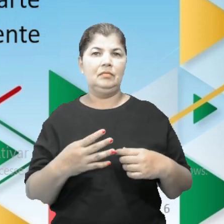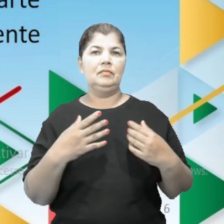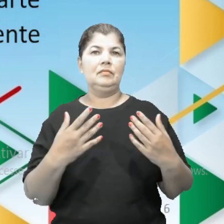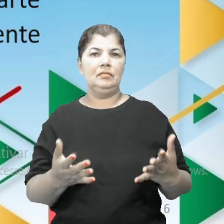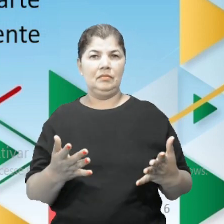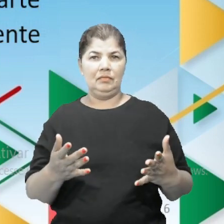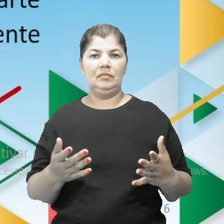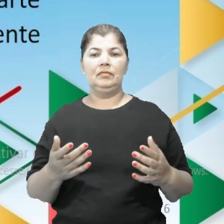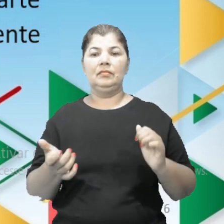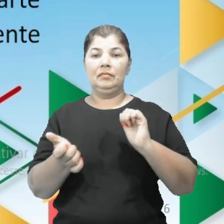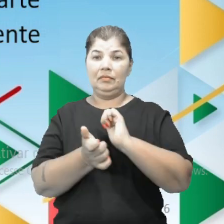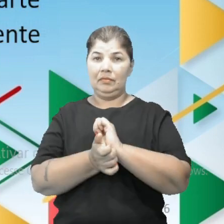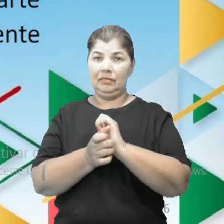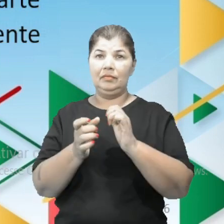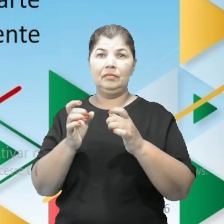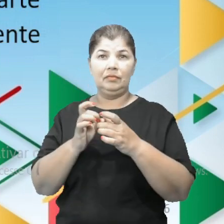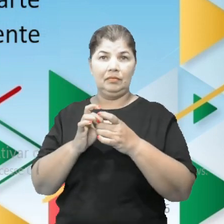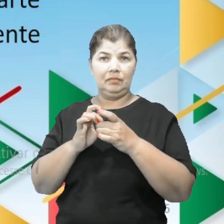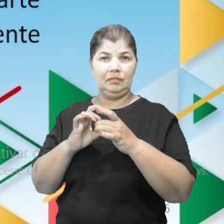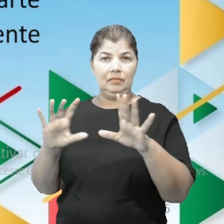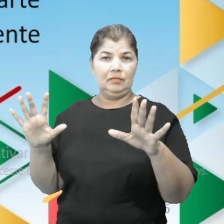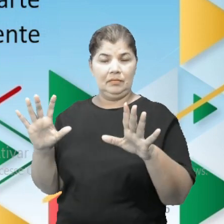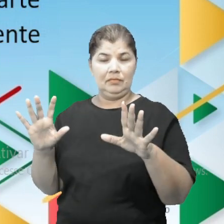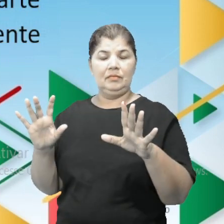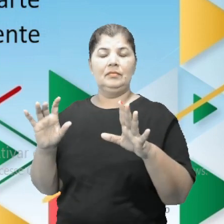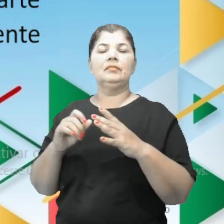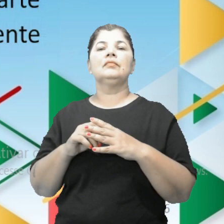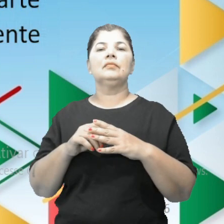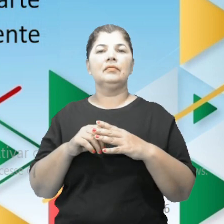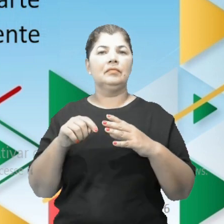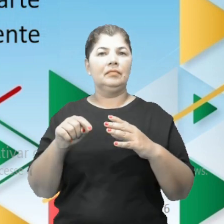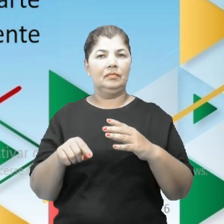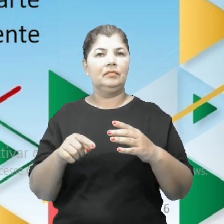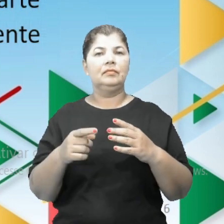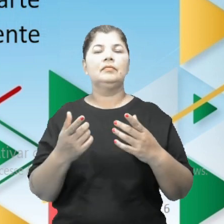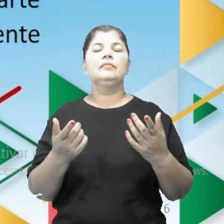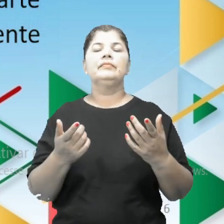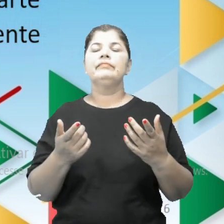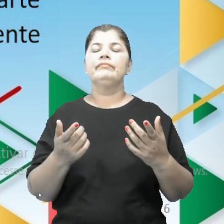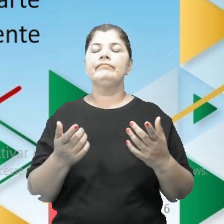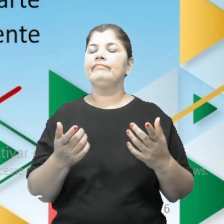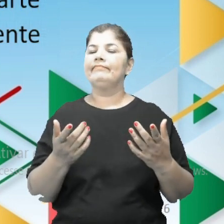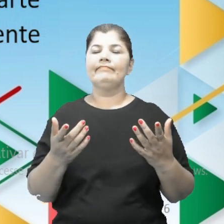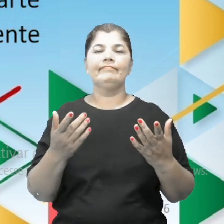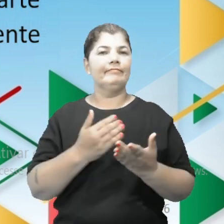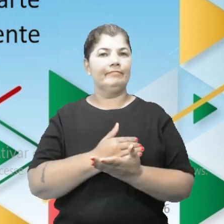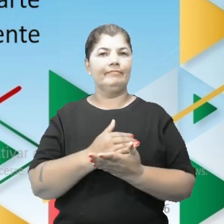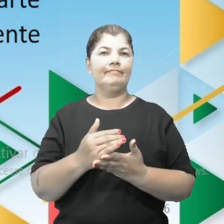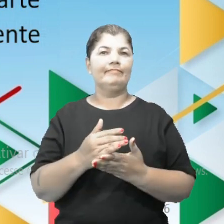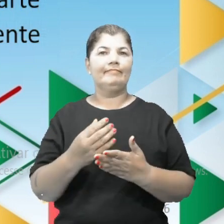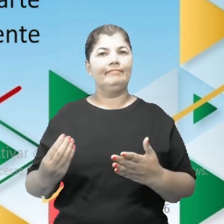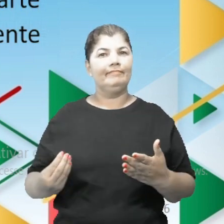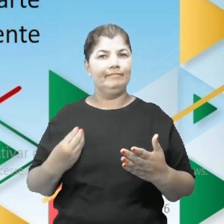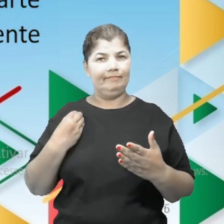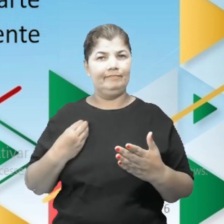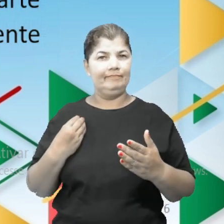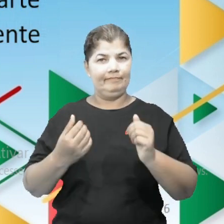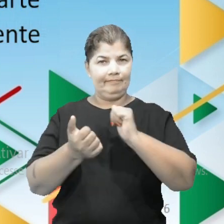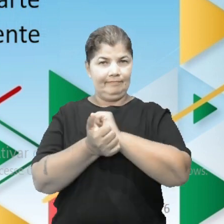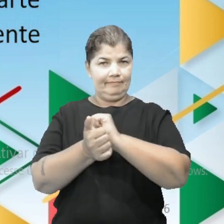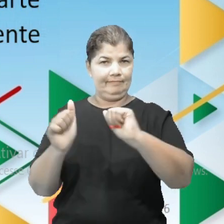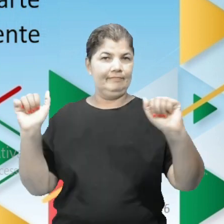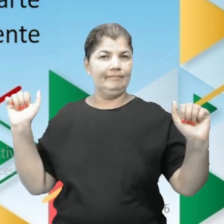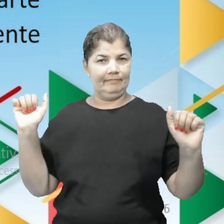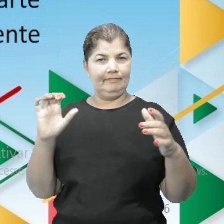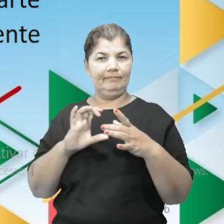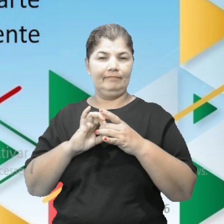os escravizados de São Domingos passavam a condição de libertos. É isso. Com o